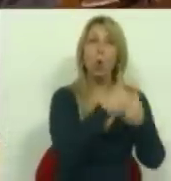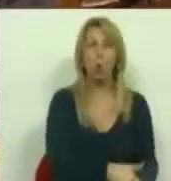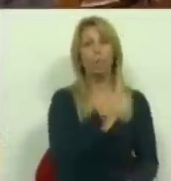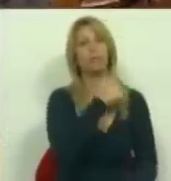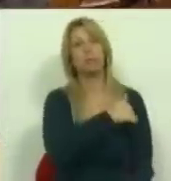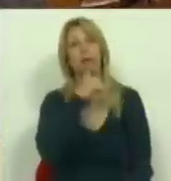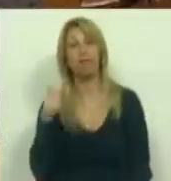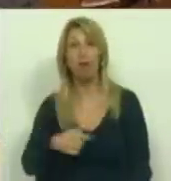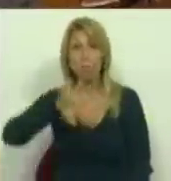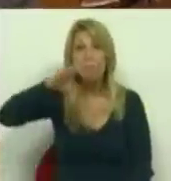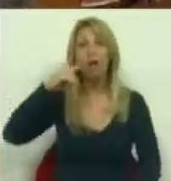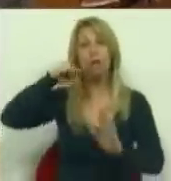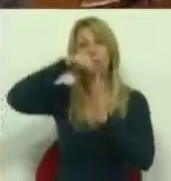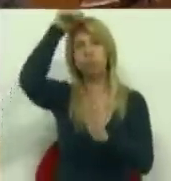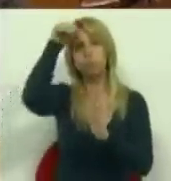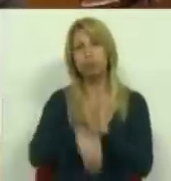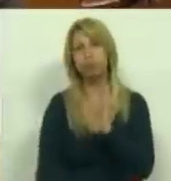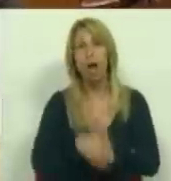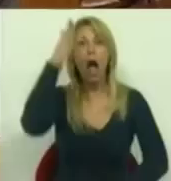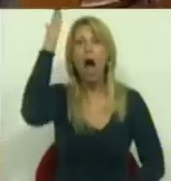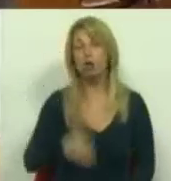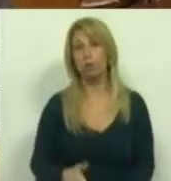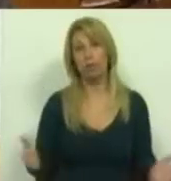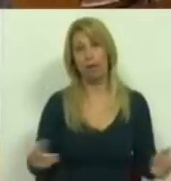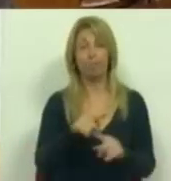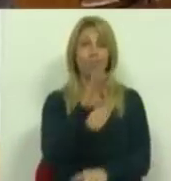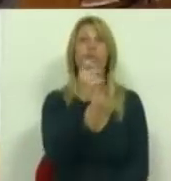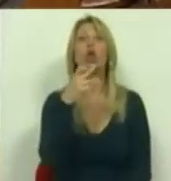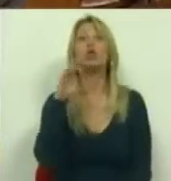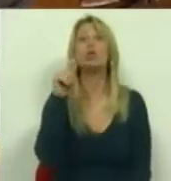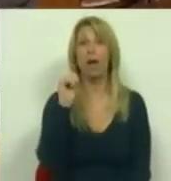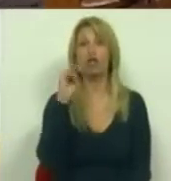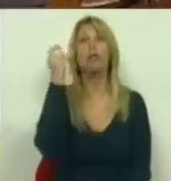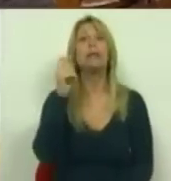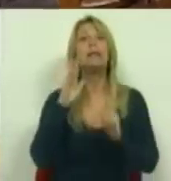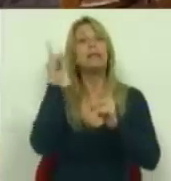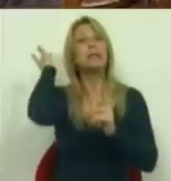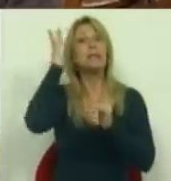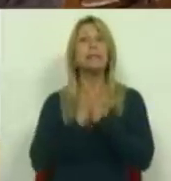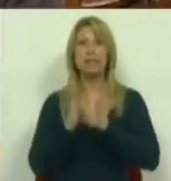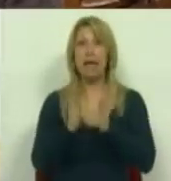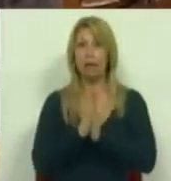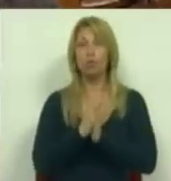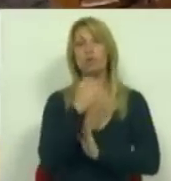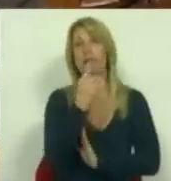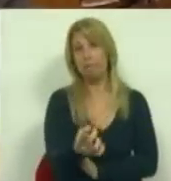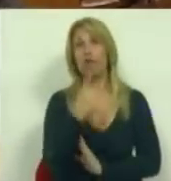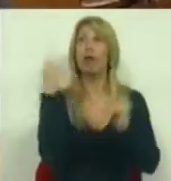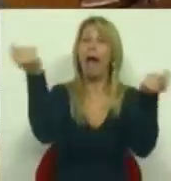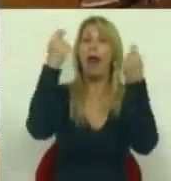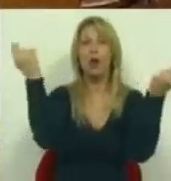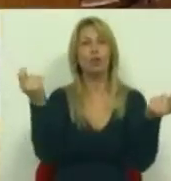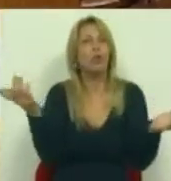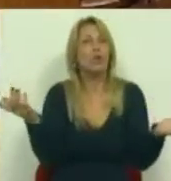mais fundo na austeridade. Para Soares dos Santos, como dizem os anúncios, sabe bem pagar tão pouco de